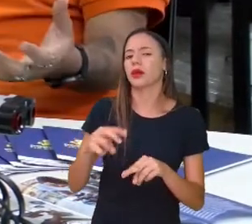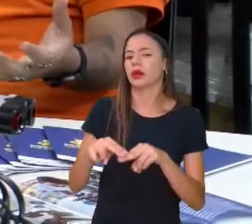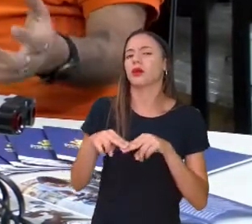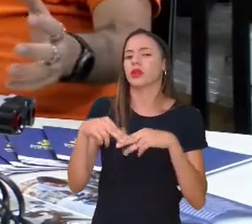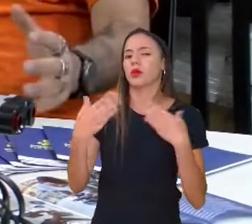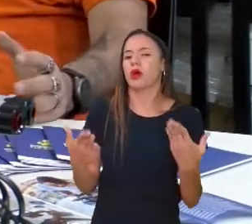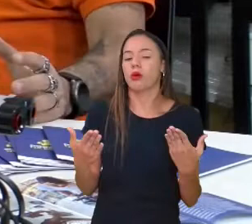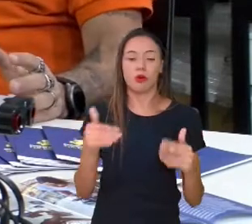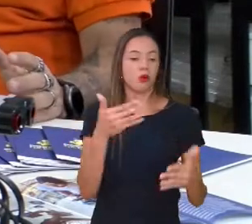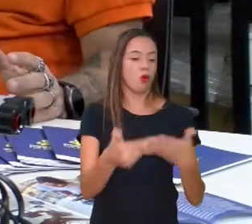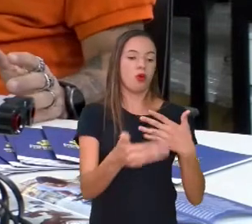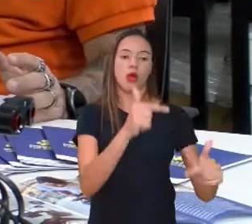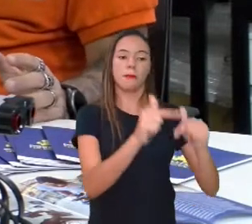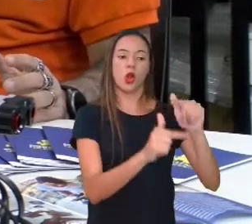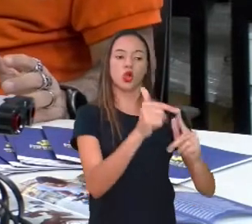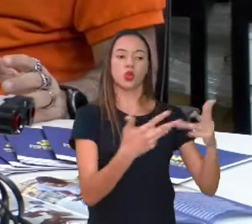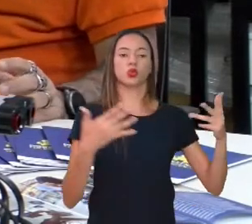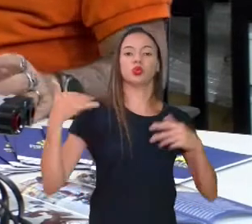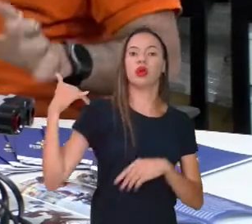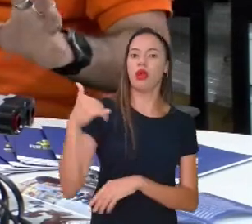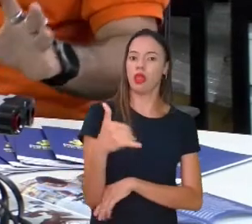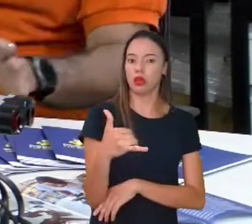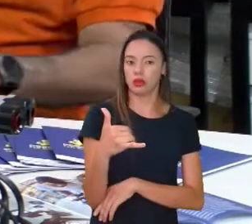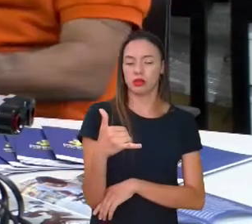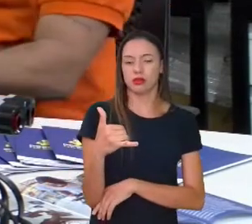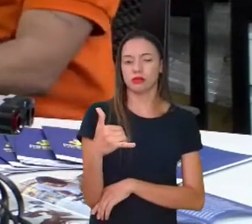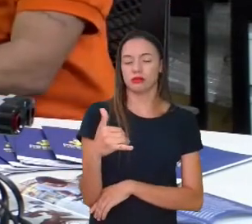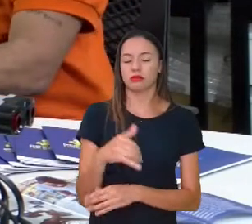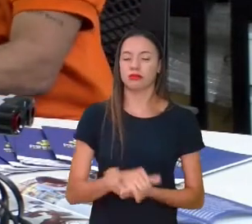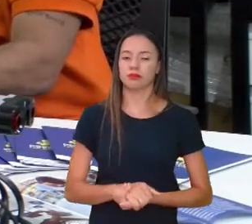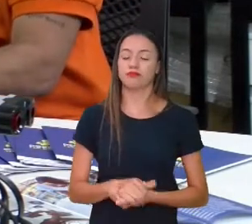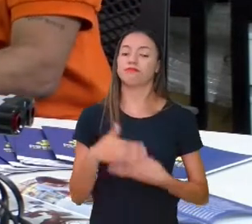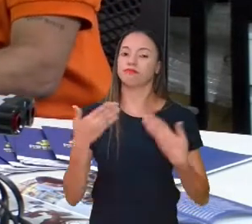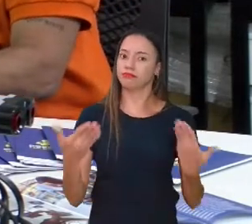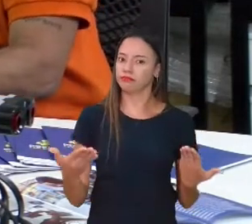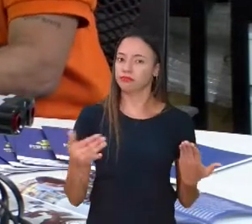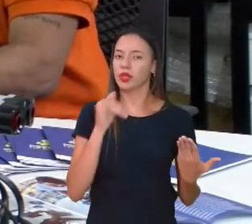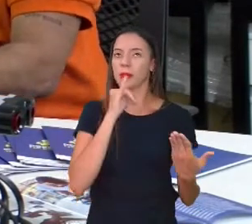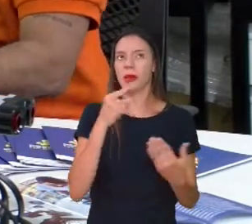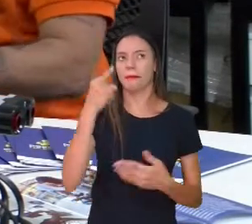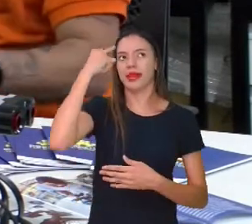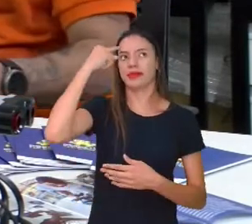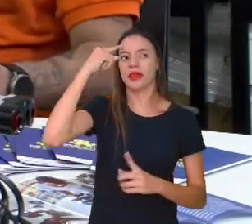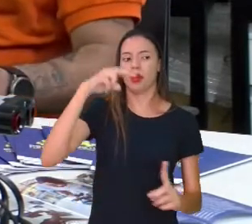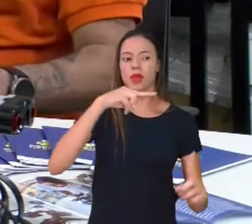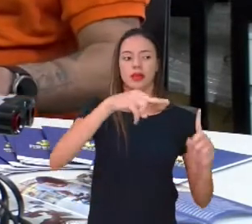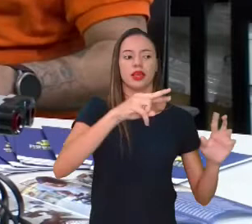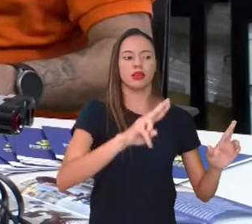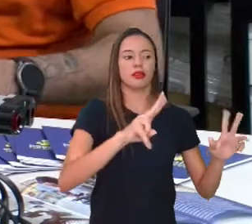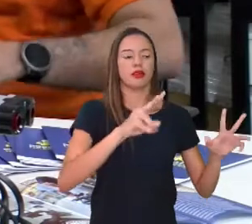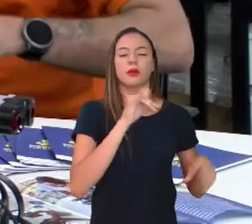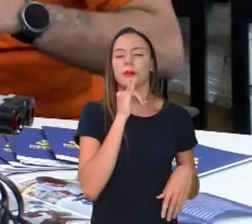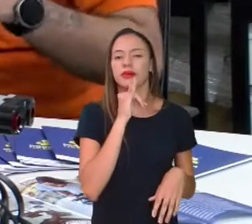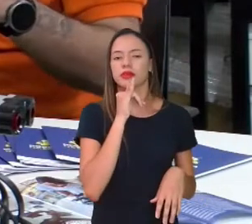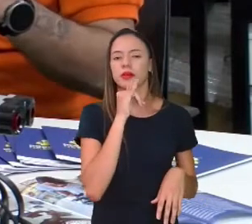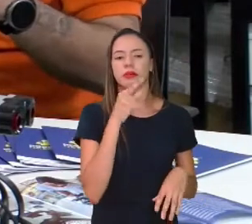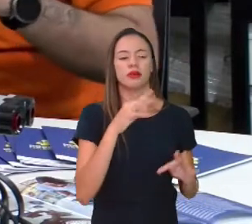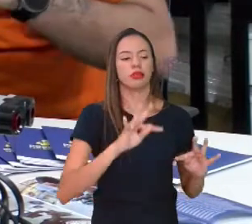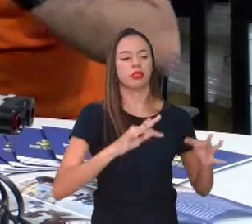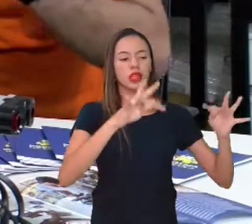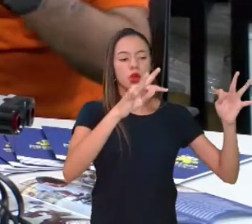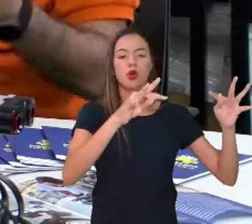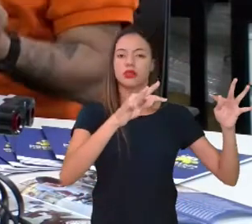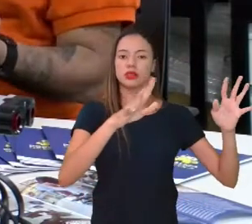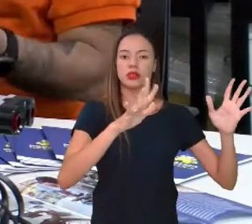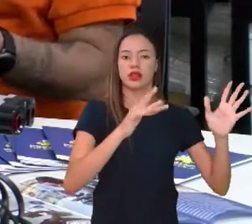os produtos eletrônicos, né? Lógico que se a gente pensar por um outro lado, assim, a tecnologia digital